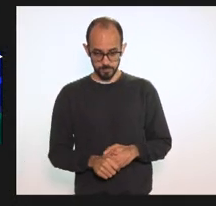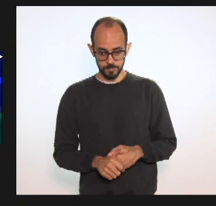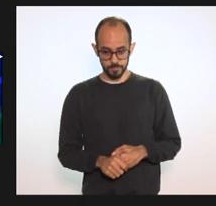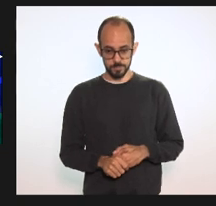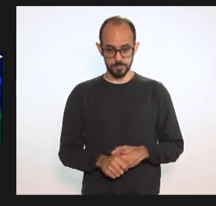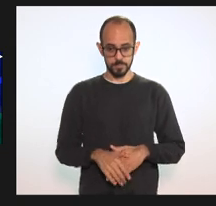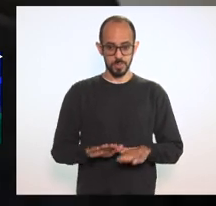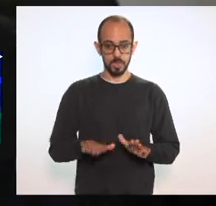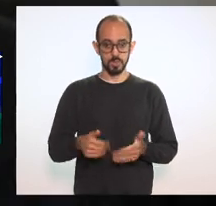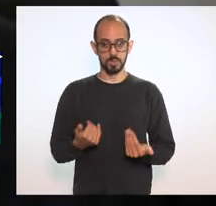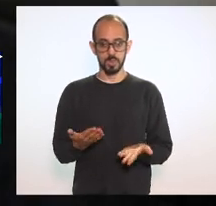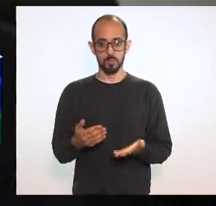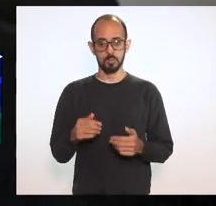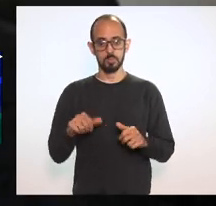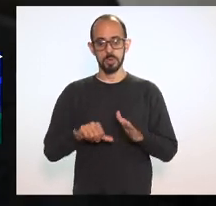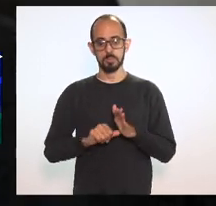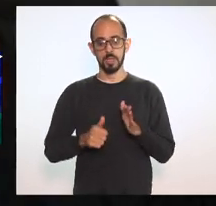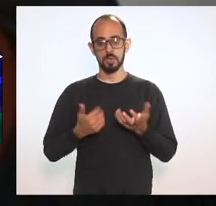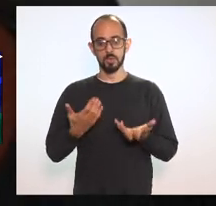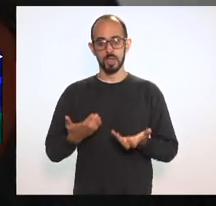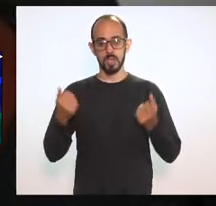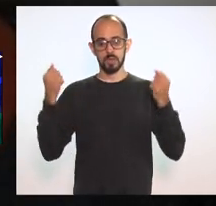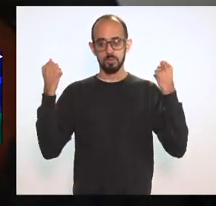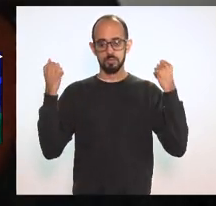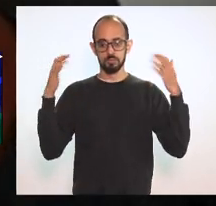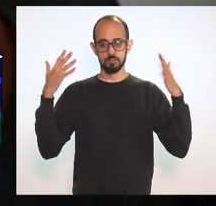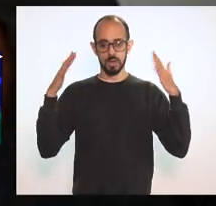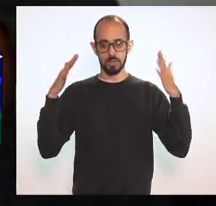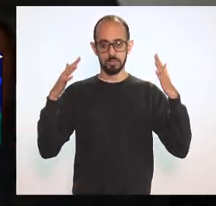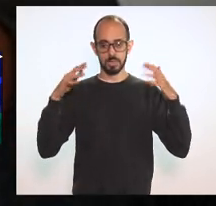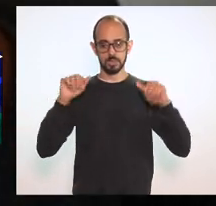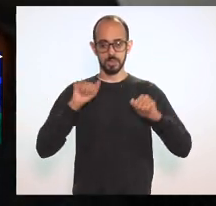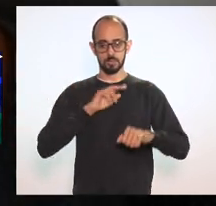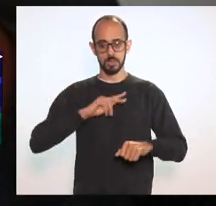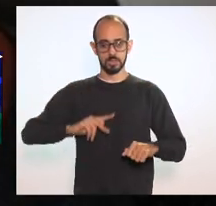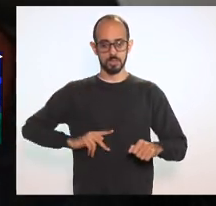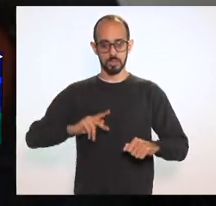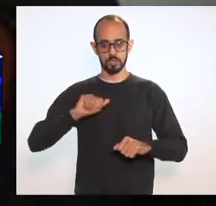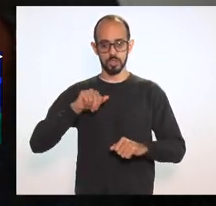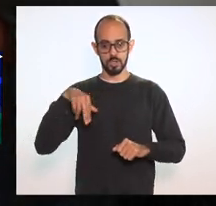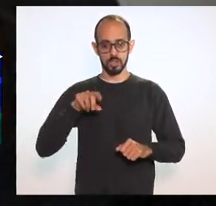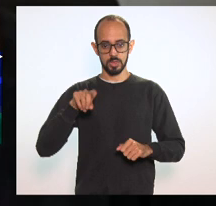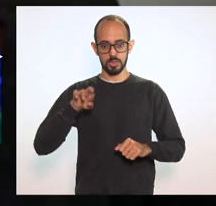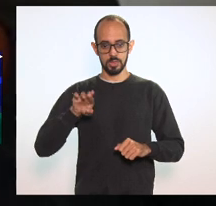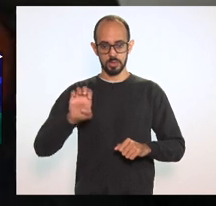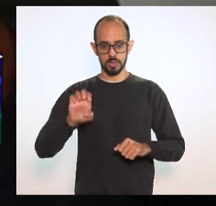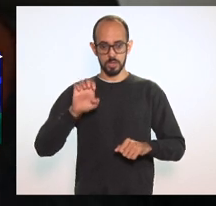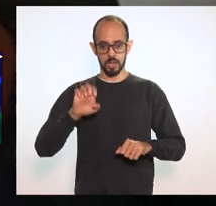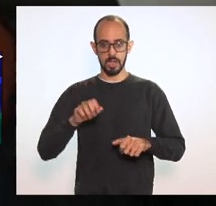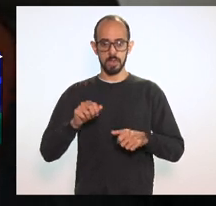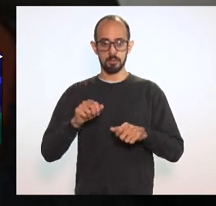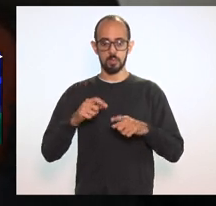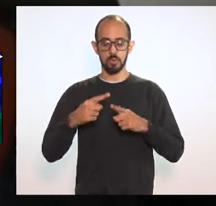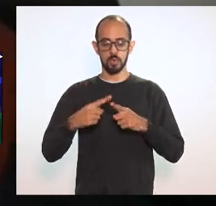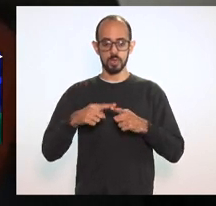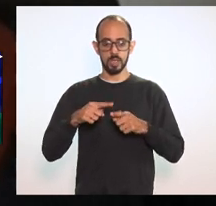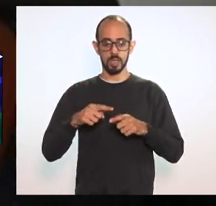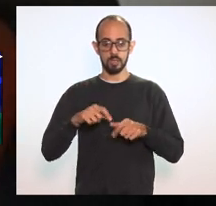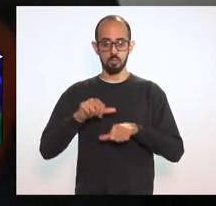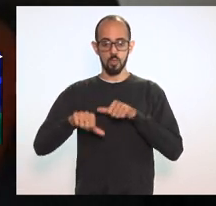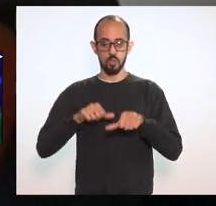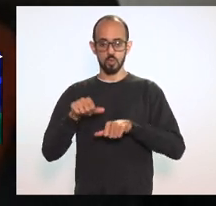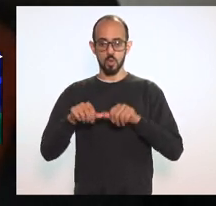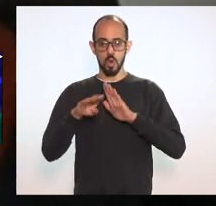em primeiro lugar queria parabenizar o presidente da esfriando o tfd injeção de pauta e dando